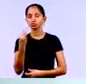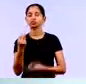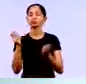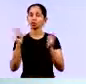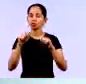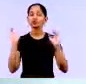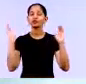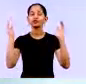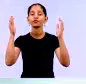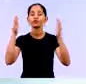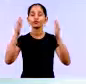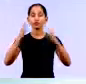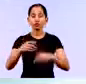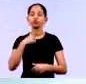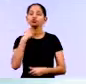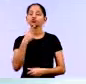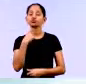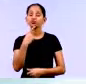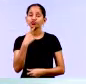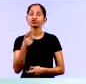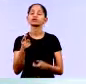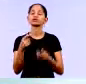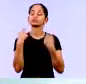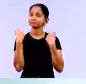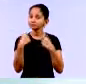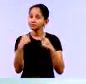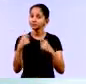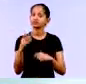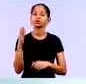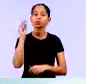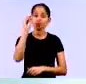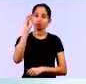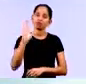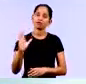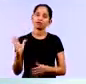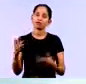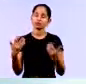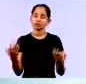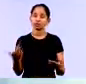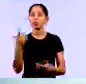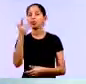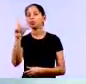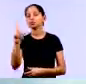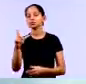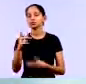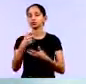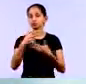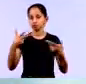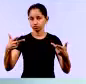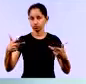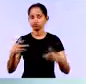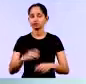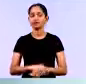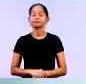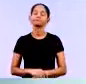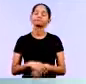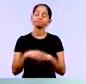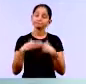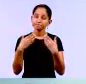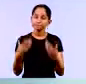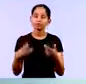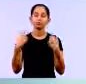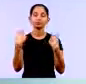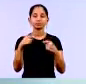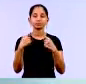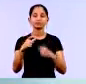de produção é baseado no orçamento de vendas, tá? Outro detalhe, por isso que o orçamento de vendas